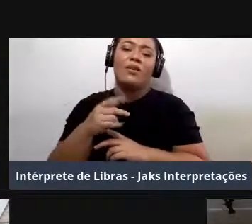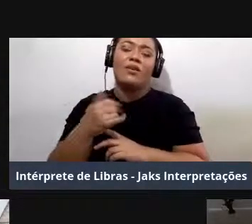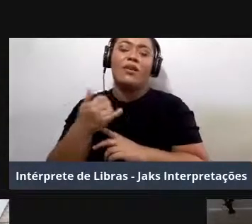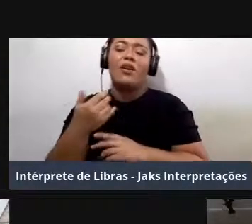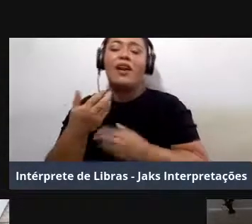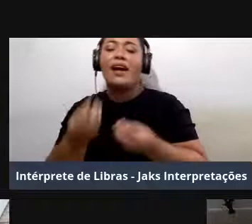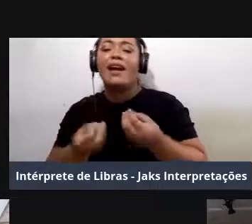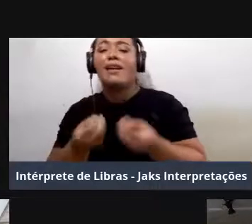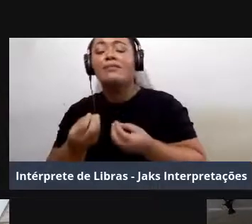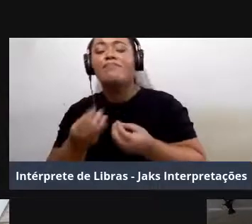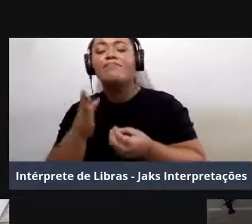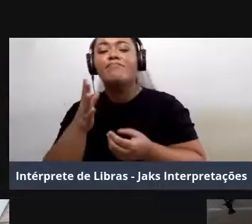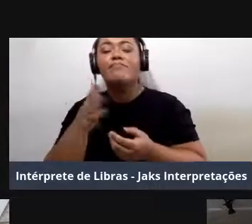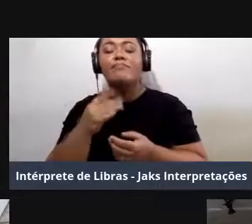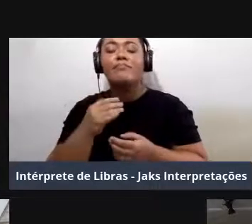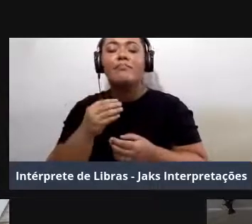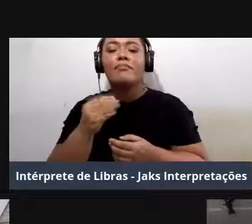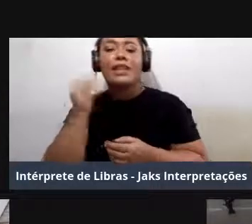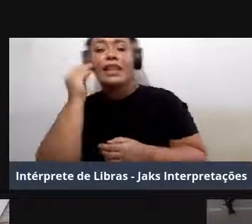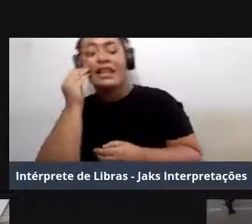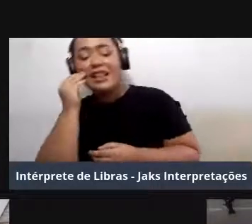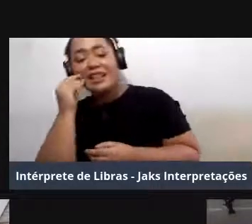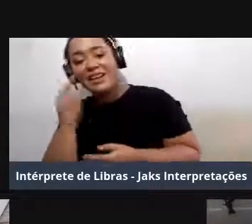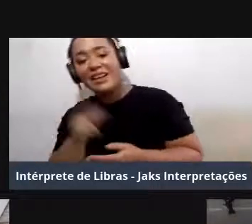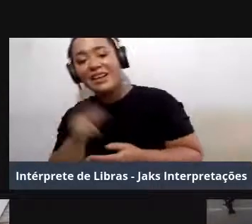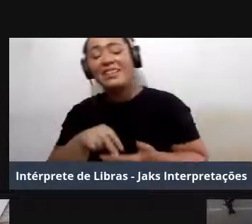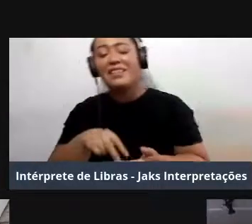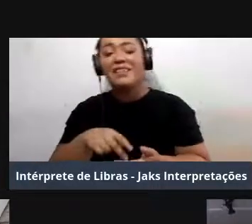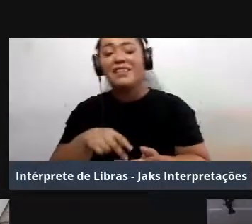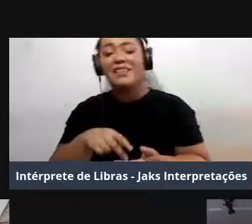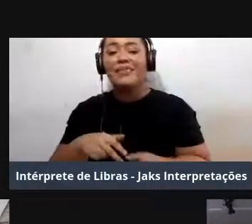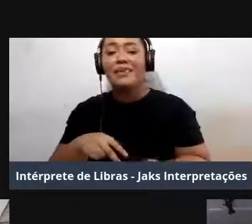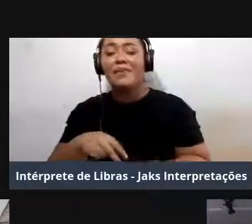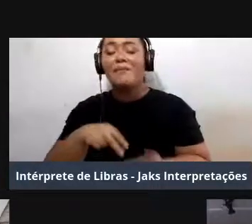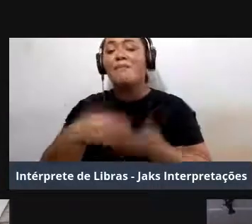tentando ainda estar presente nessa conversa aqui.